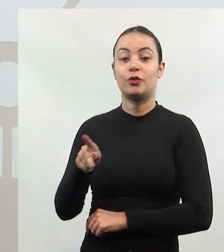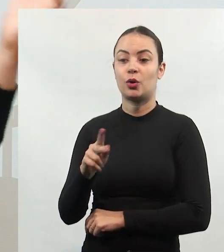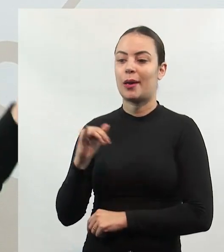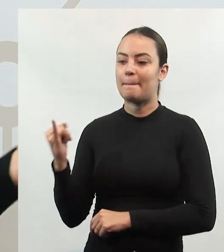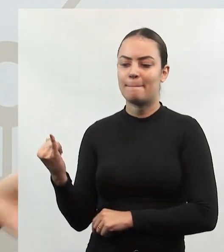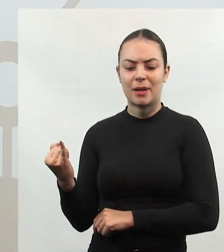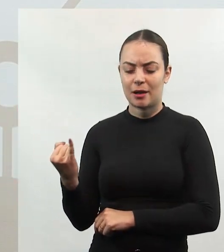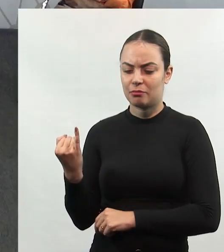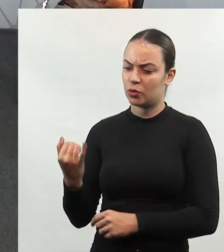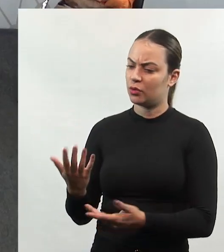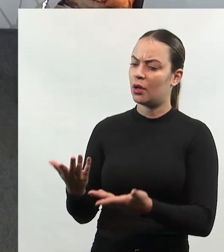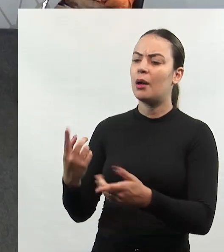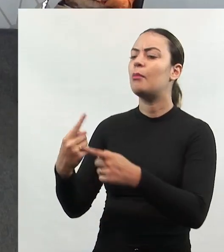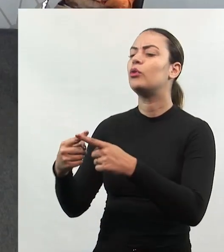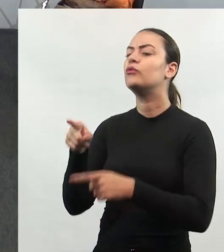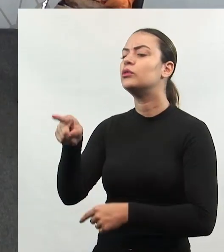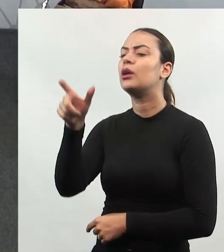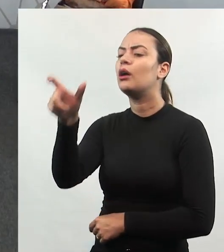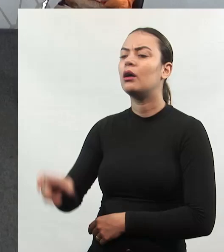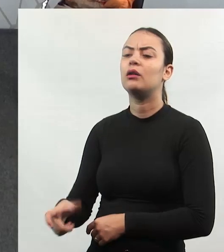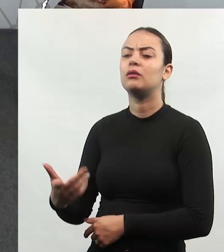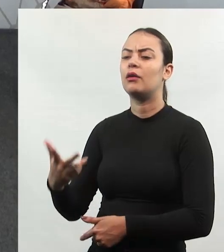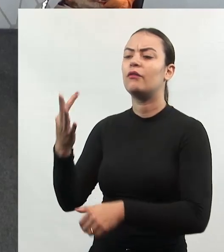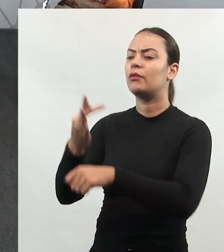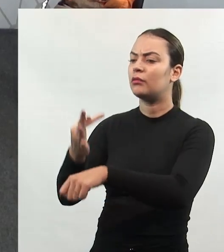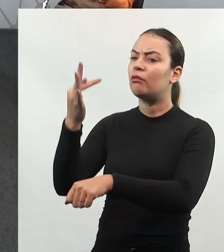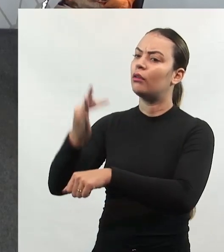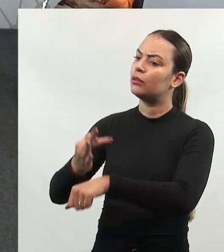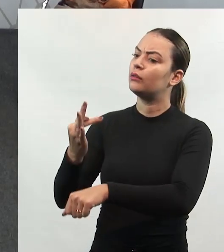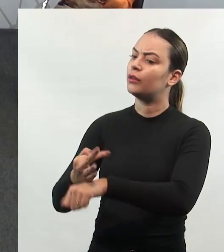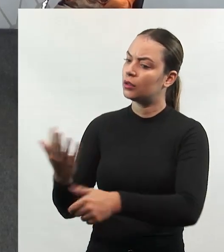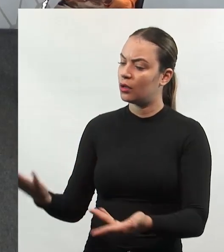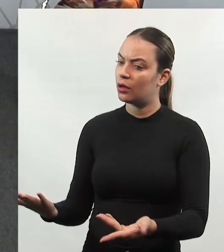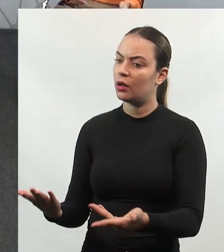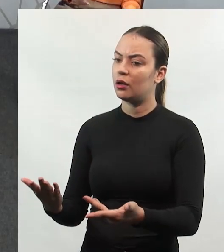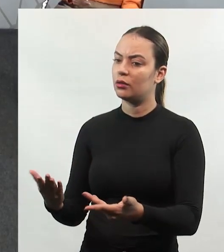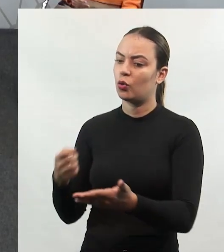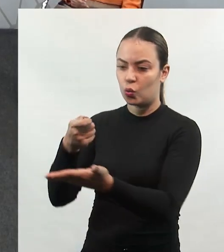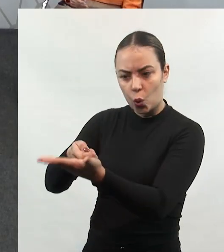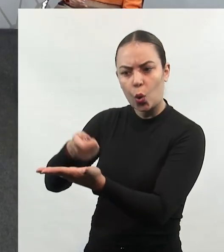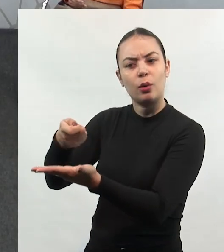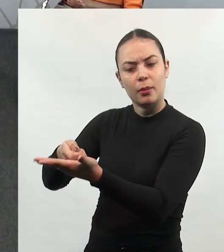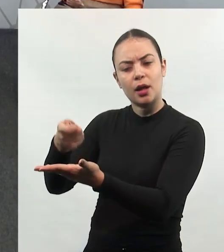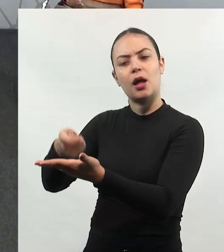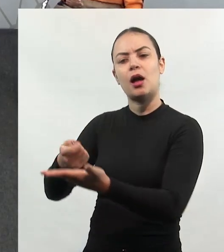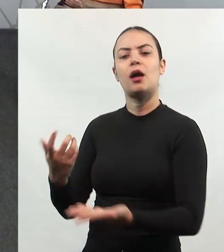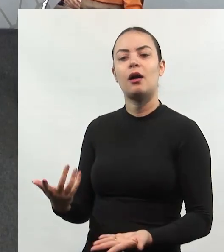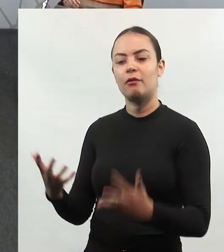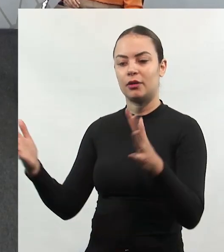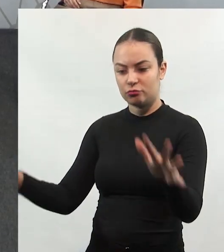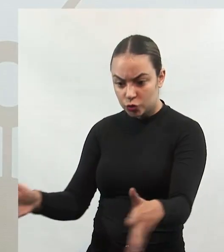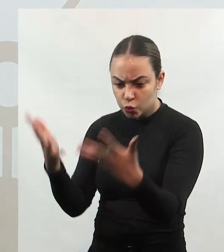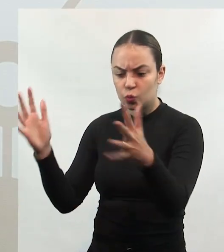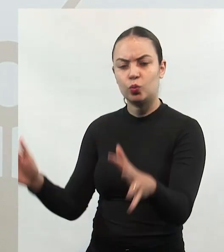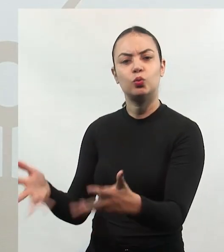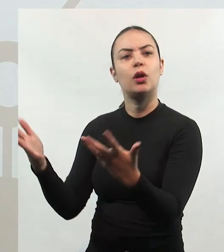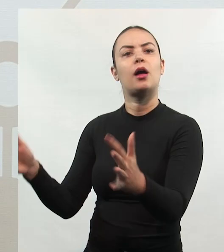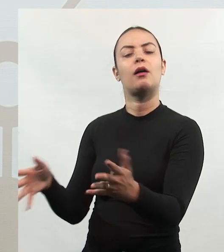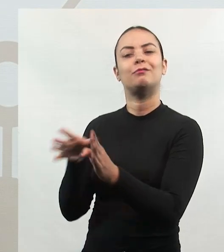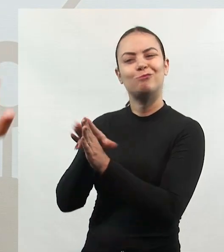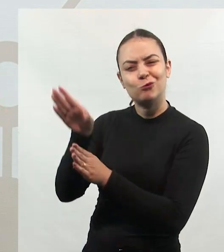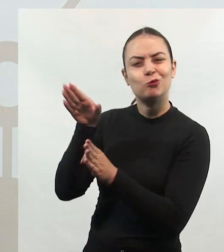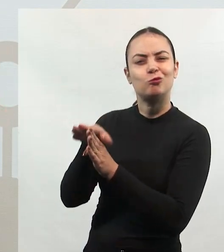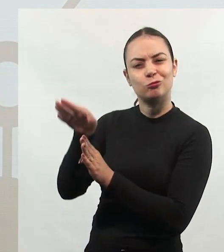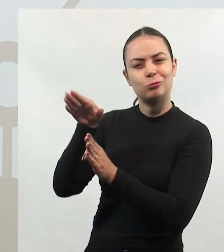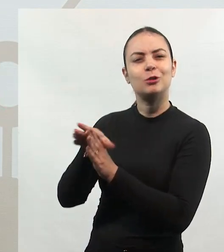do professor Normando perguntando isso, quando era diretor. Na época que eu estudei, ele era diretor da escola, né? E me lembro do